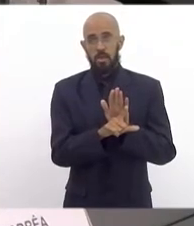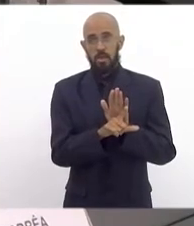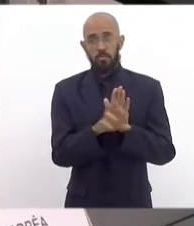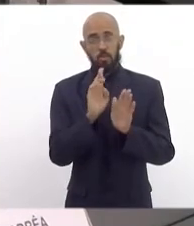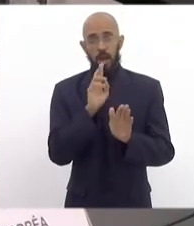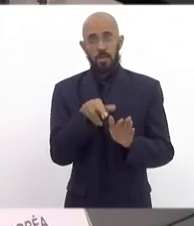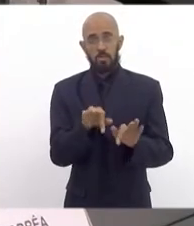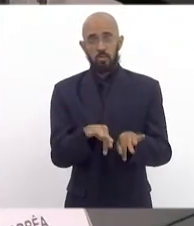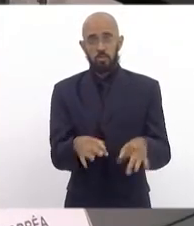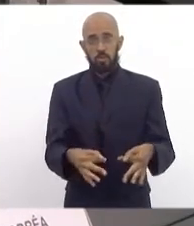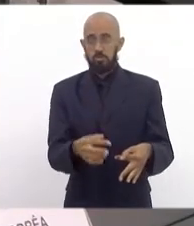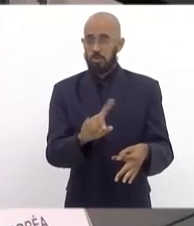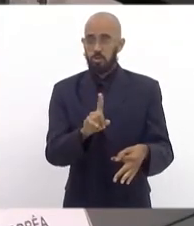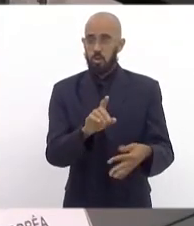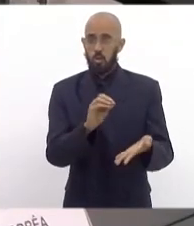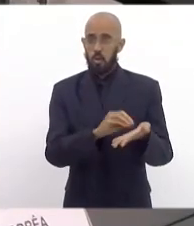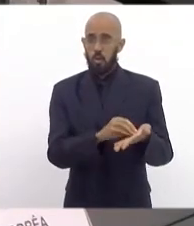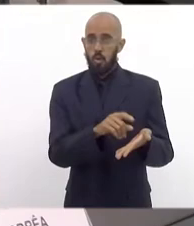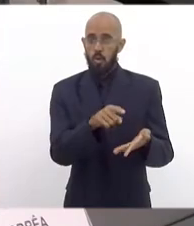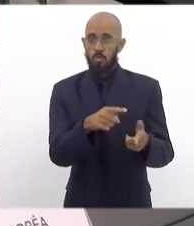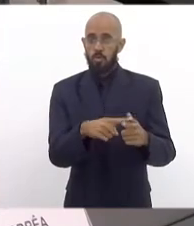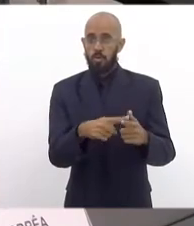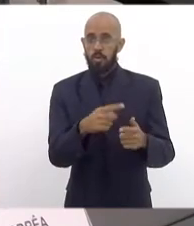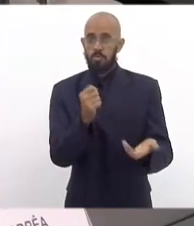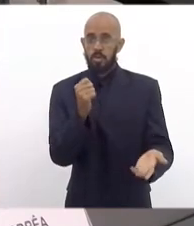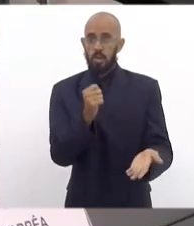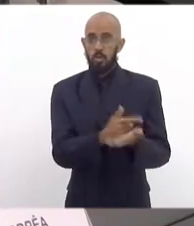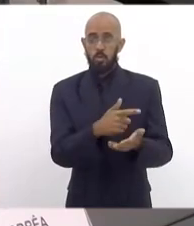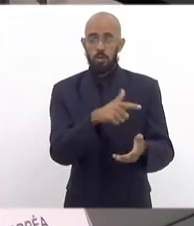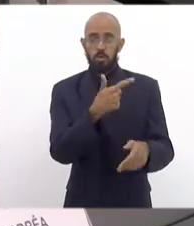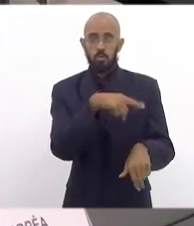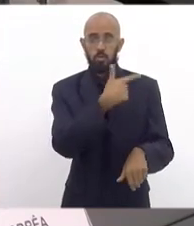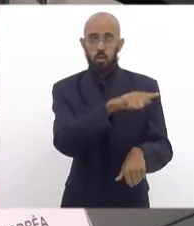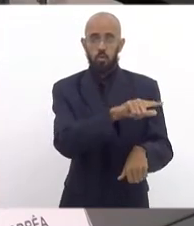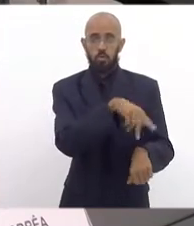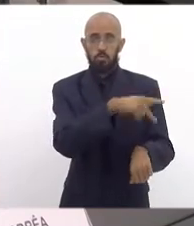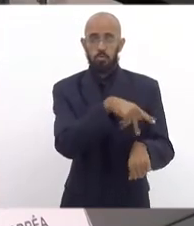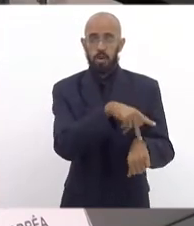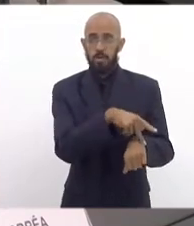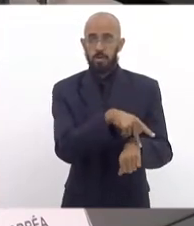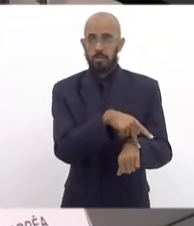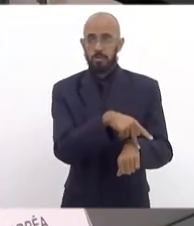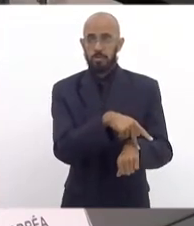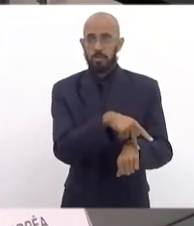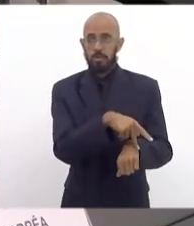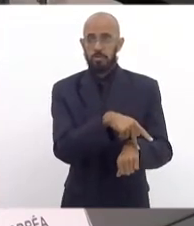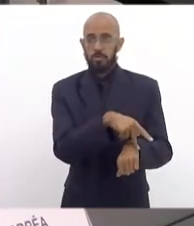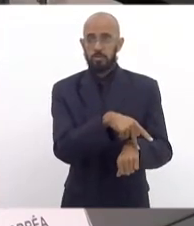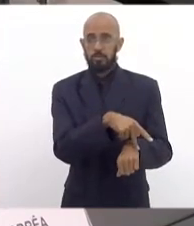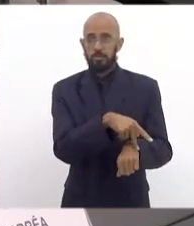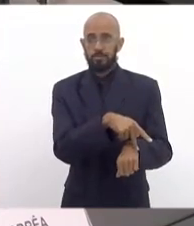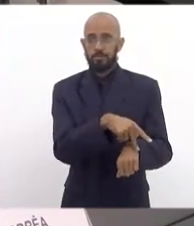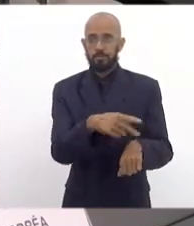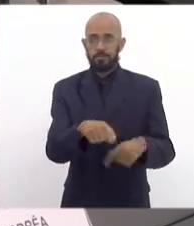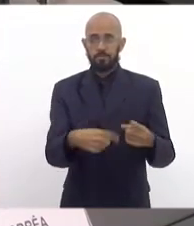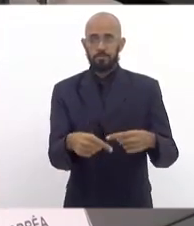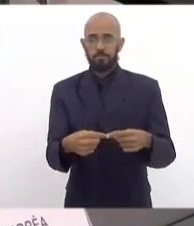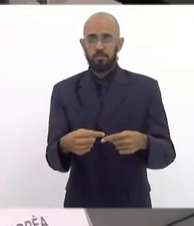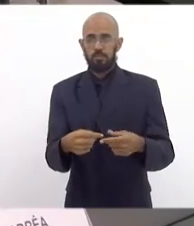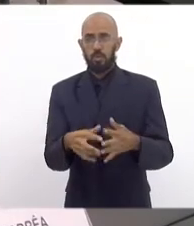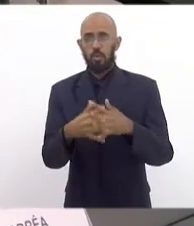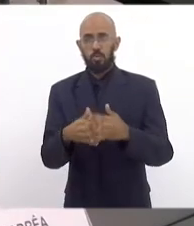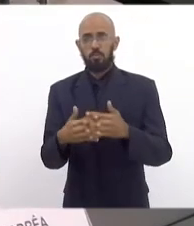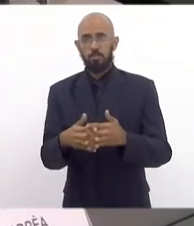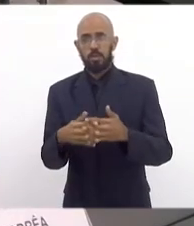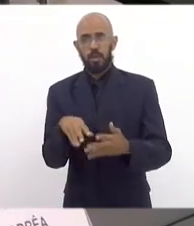controlar né a pessoa importa tudo somente a marca tal e você tá complicando